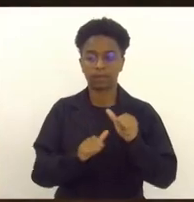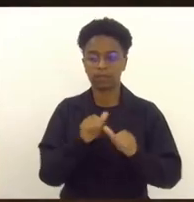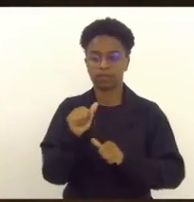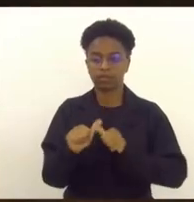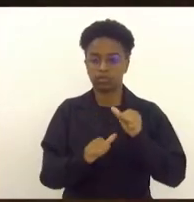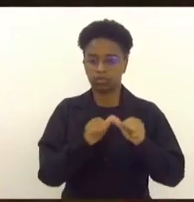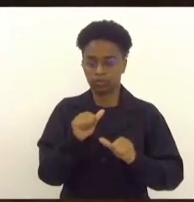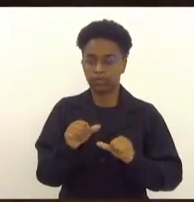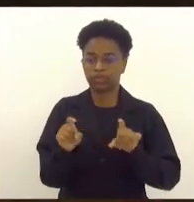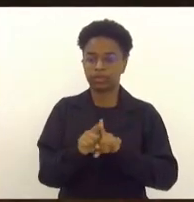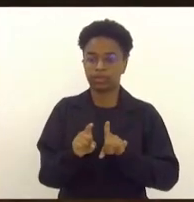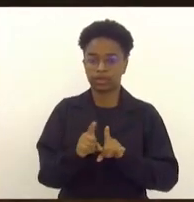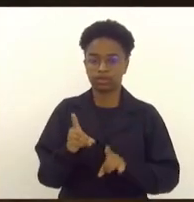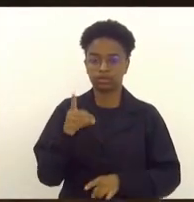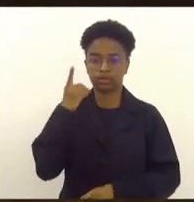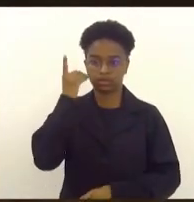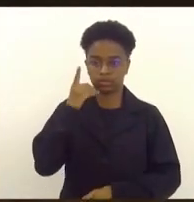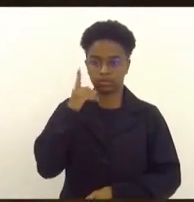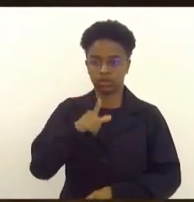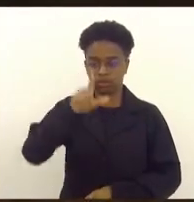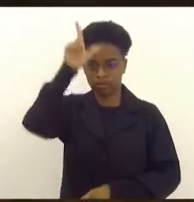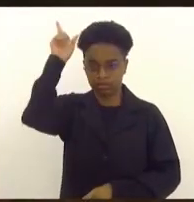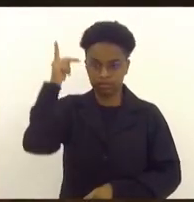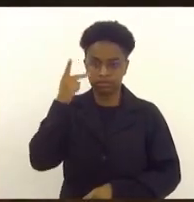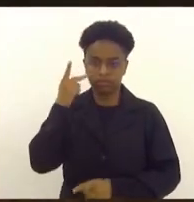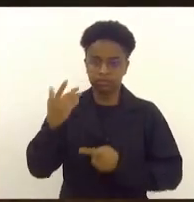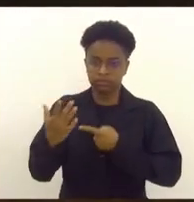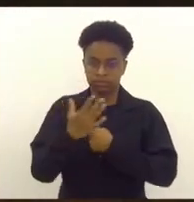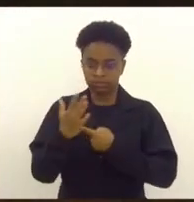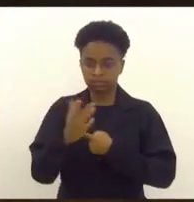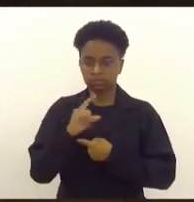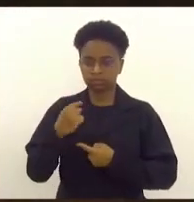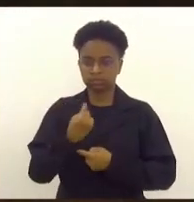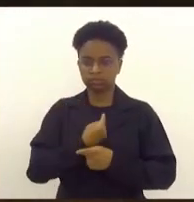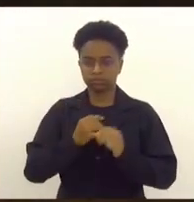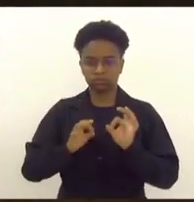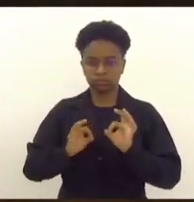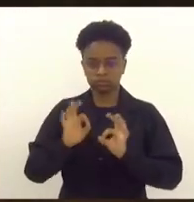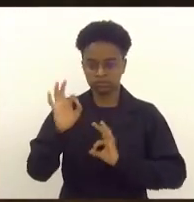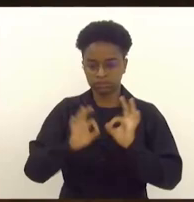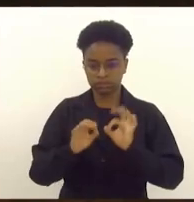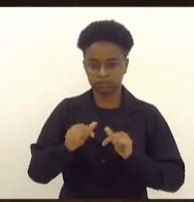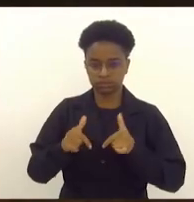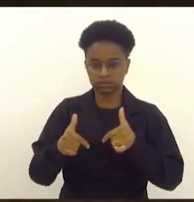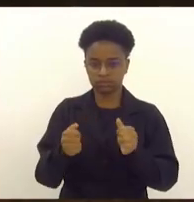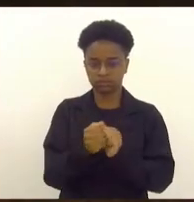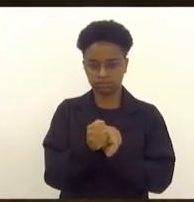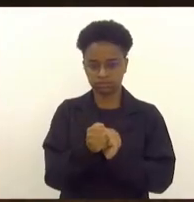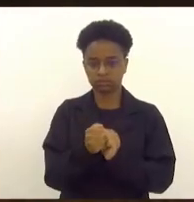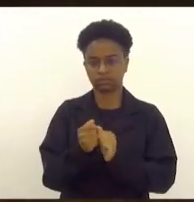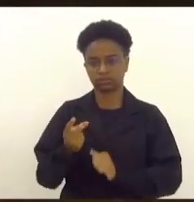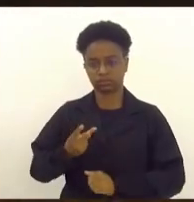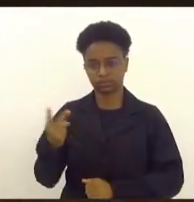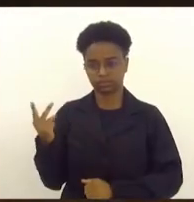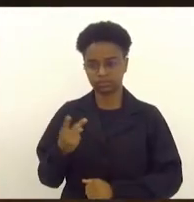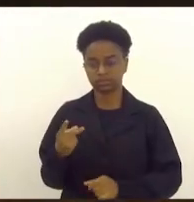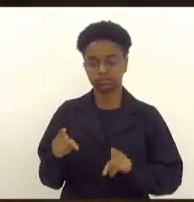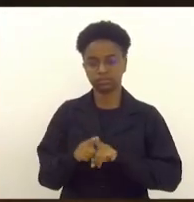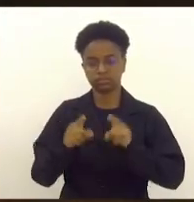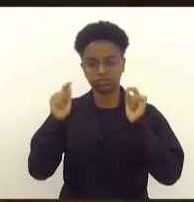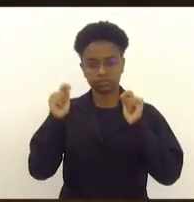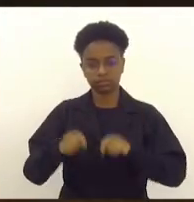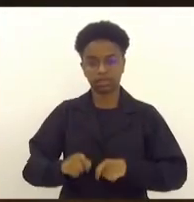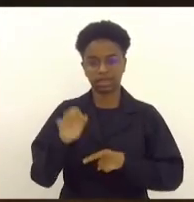e o Deputado Luiz Paulo teme auxiliado nós estamos fazendo isso em duas mãos da possibilidade